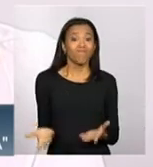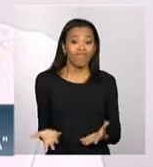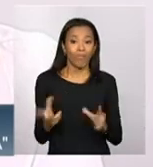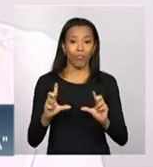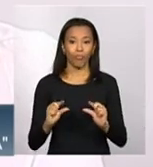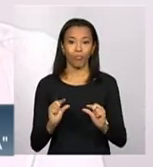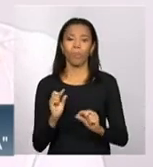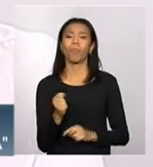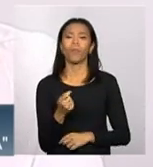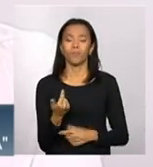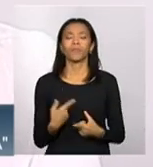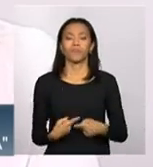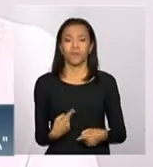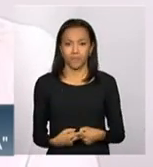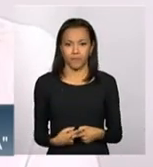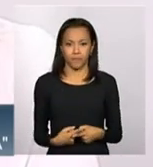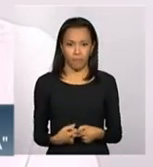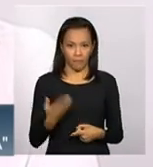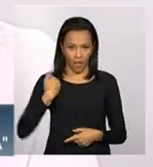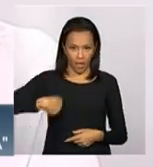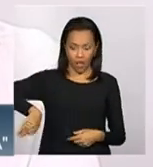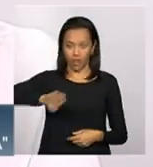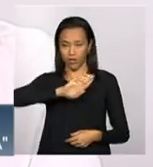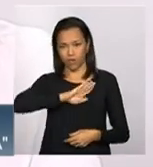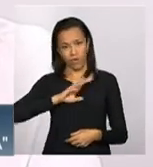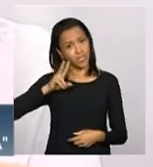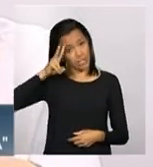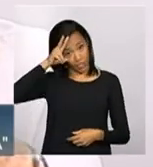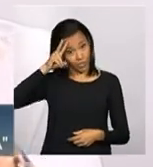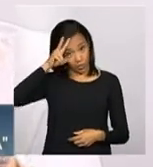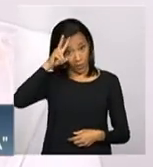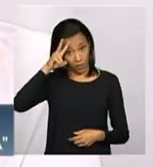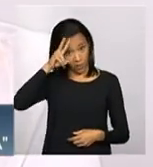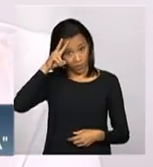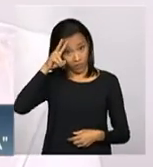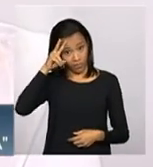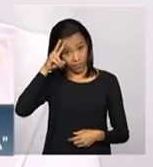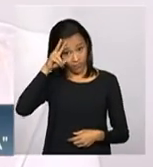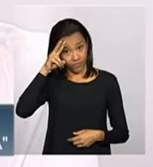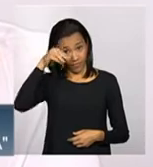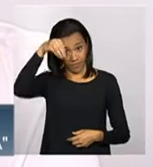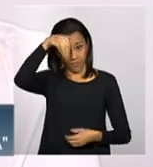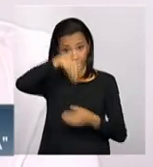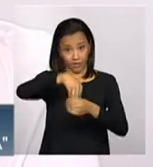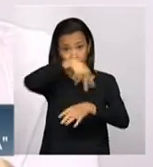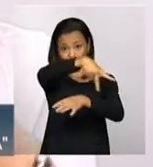É, porque a nossa história não considera